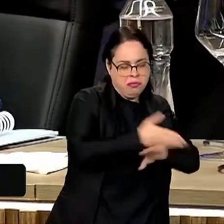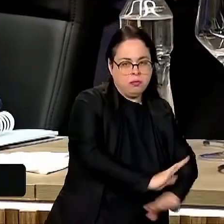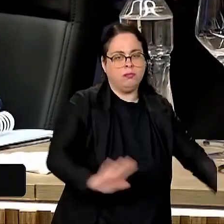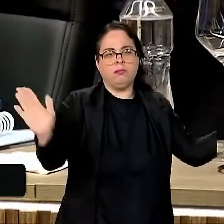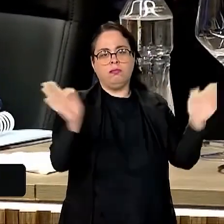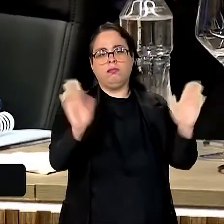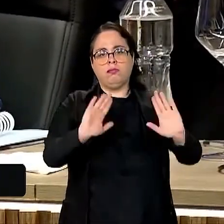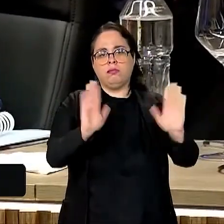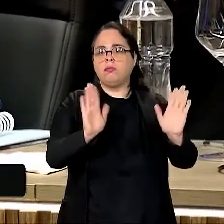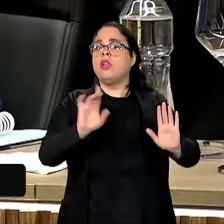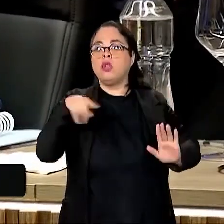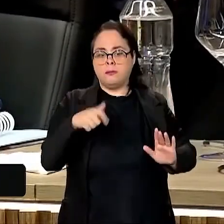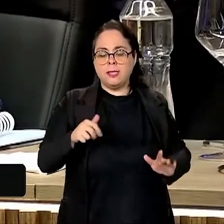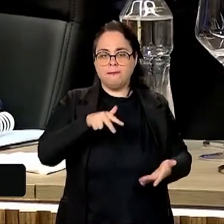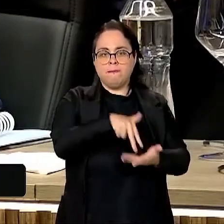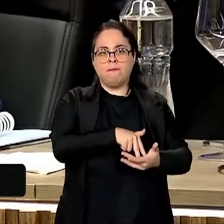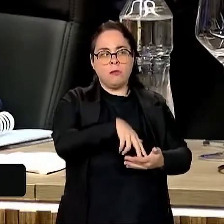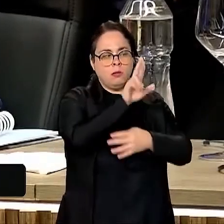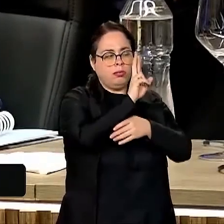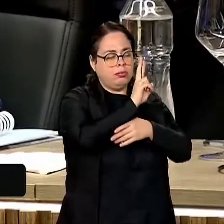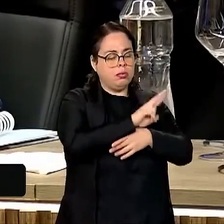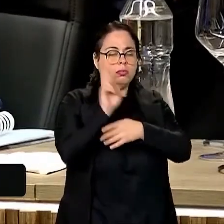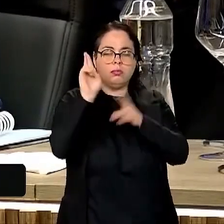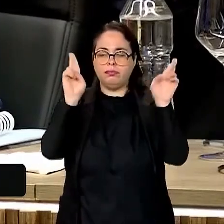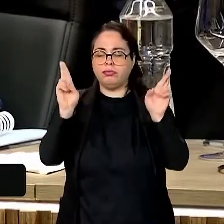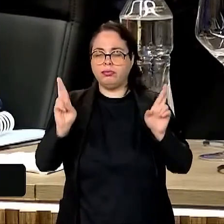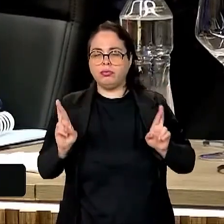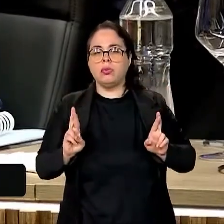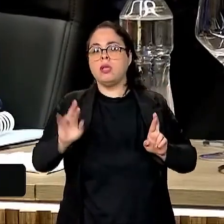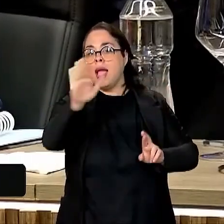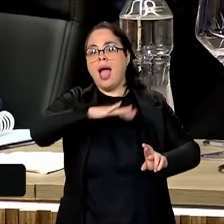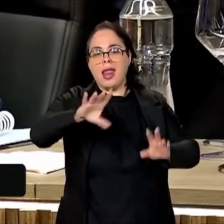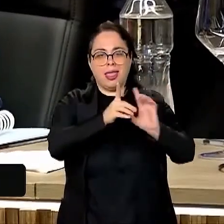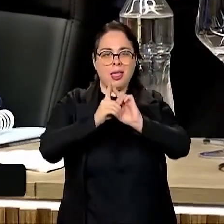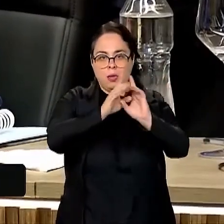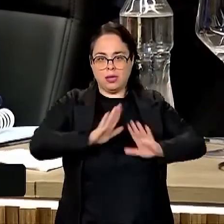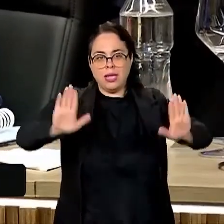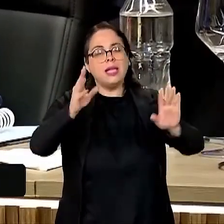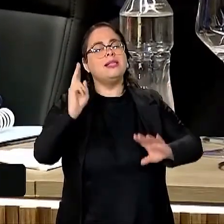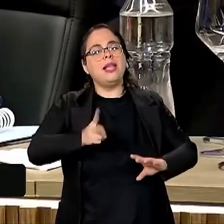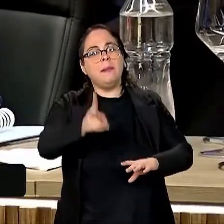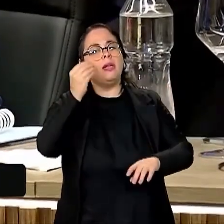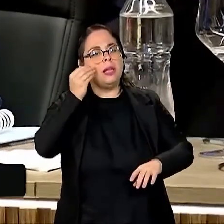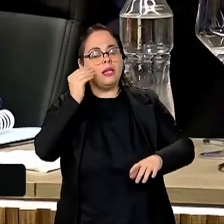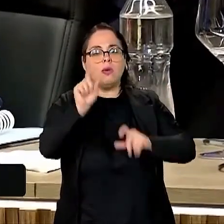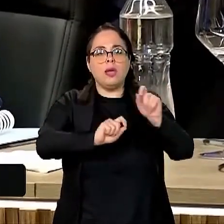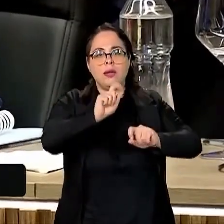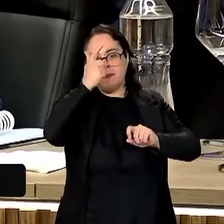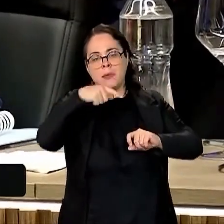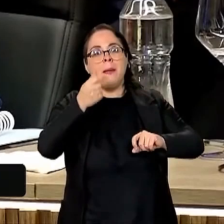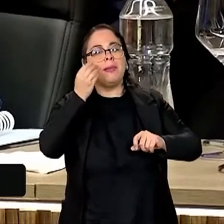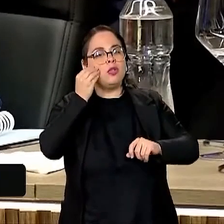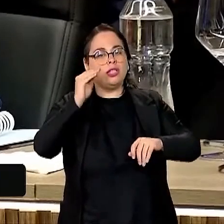preciso permanecer vigilantes. Falsos democratas tentam solapar as instituições e colocá-las